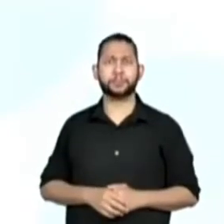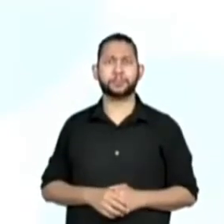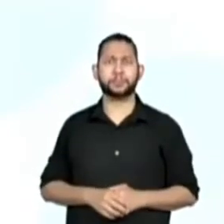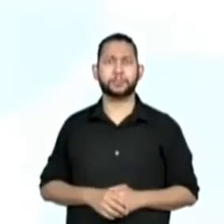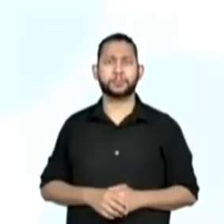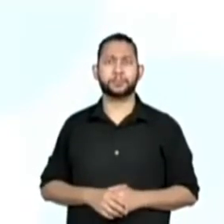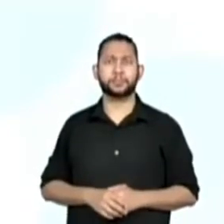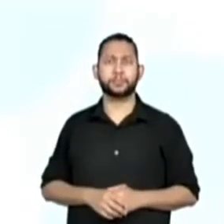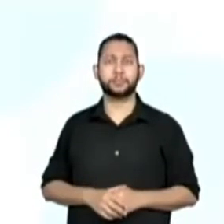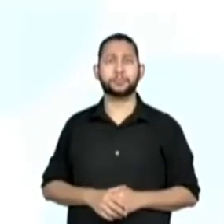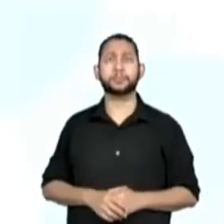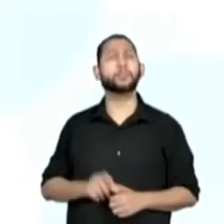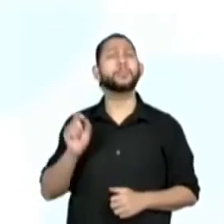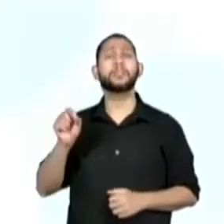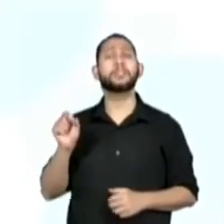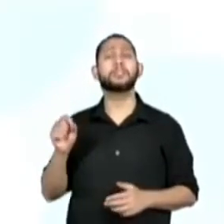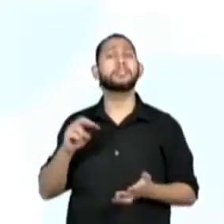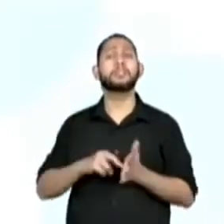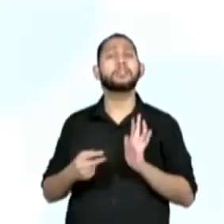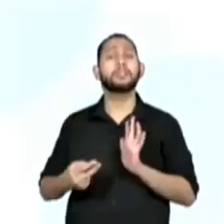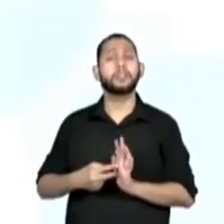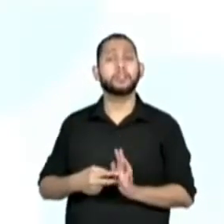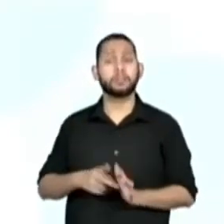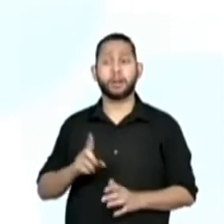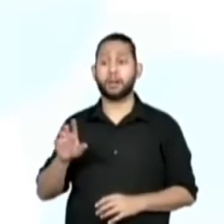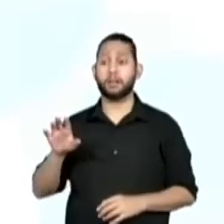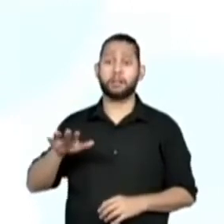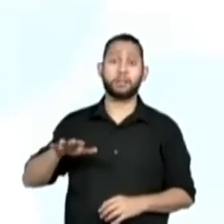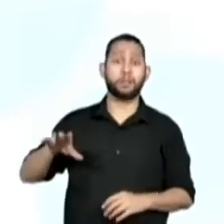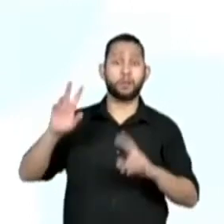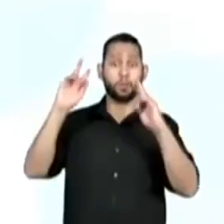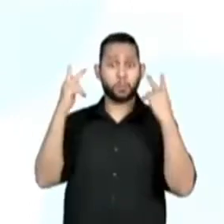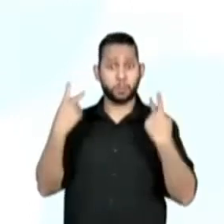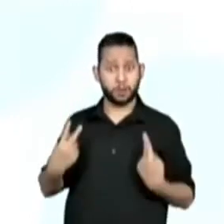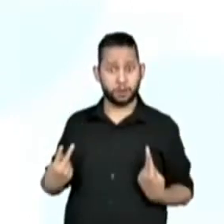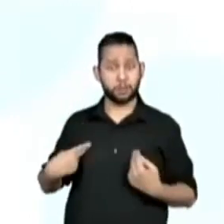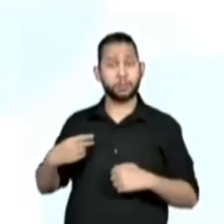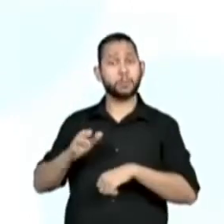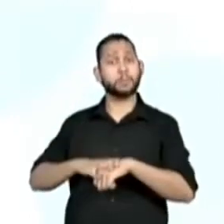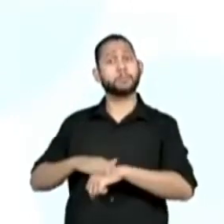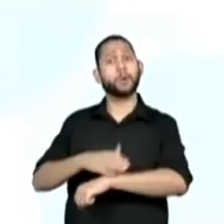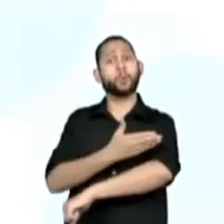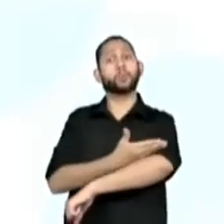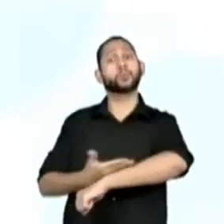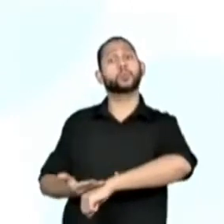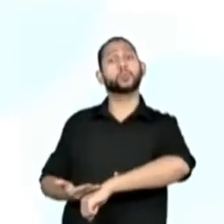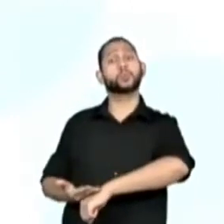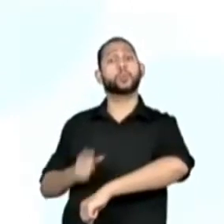Do que está falando? O que é comum entre os homens?